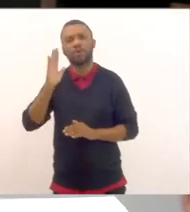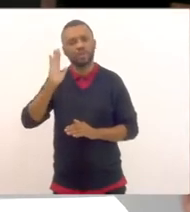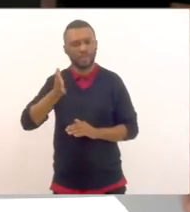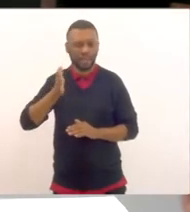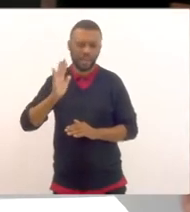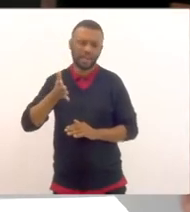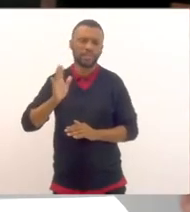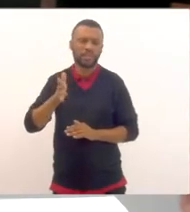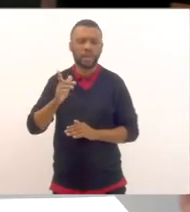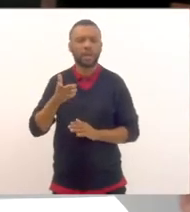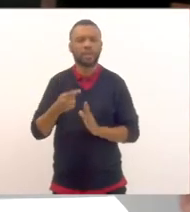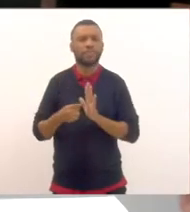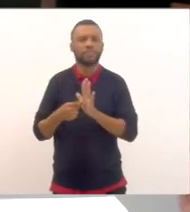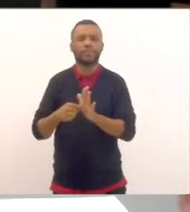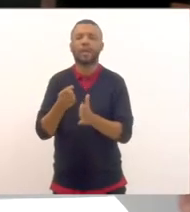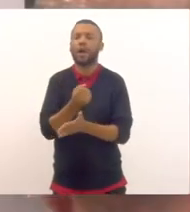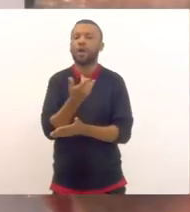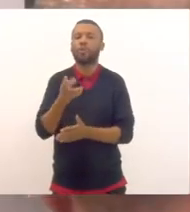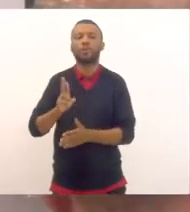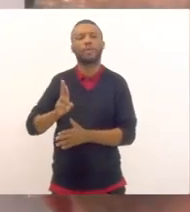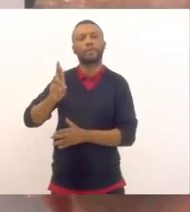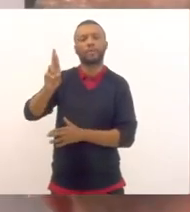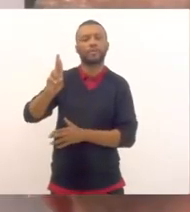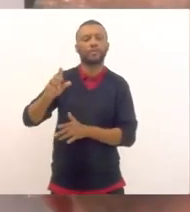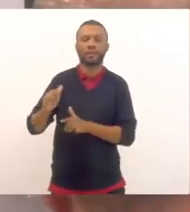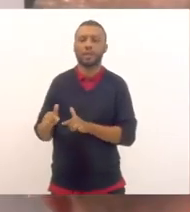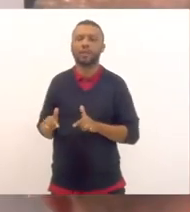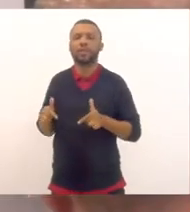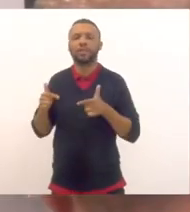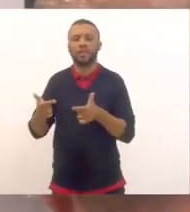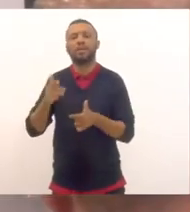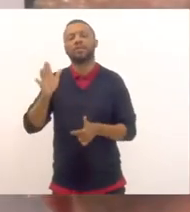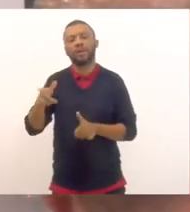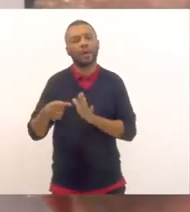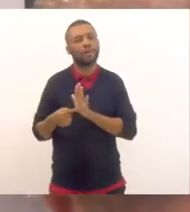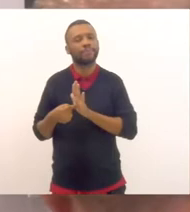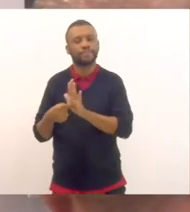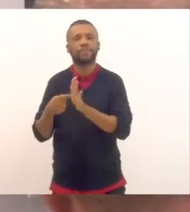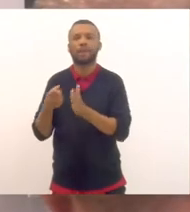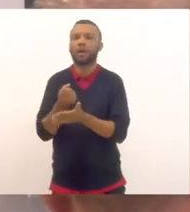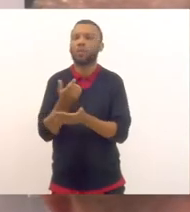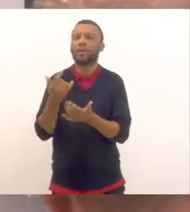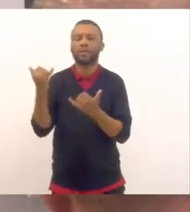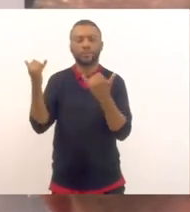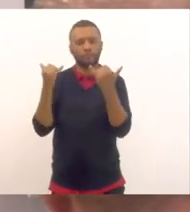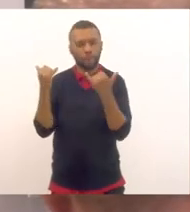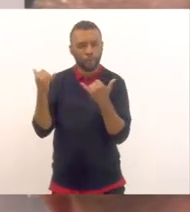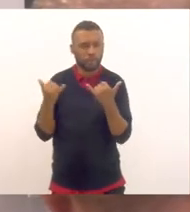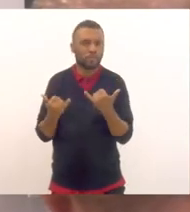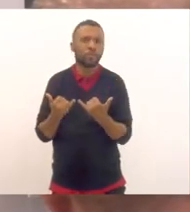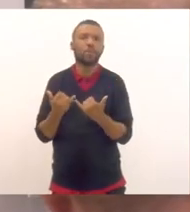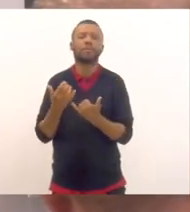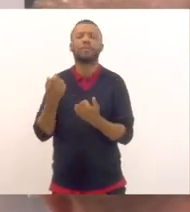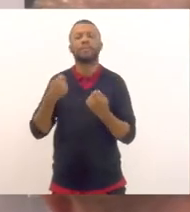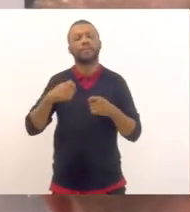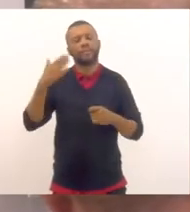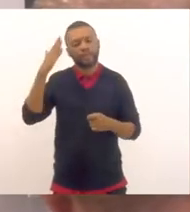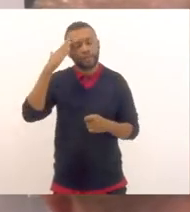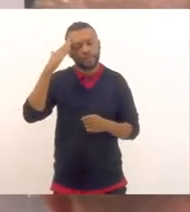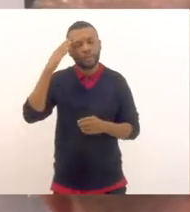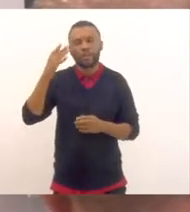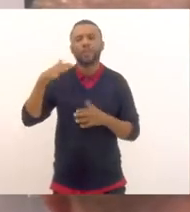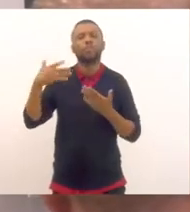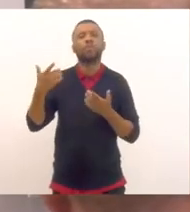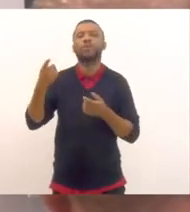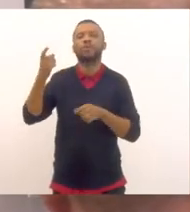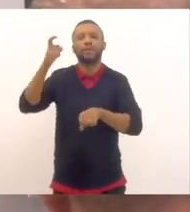que algumas representante da essa Força Tarefa já passaram né algumas informações ou fazer de saber quando é que essa Força